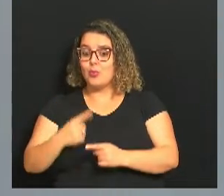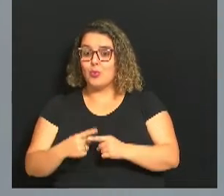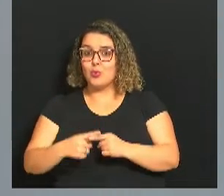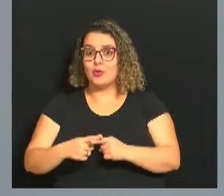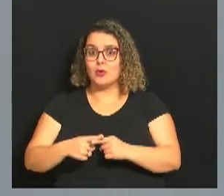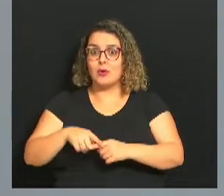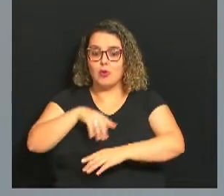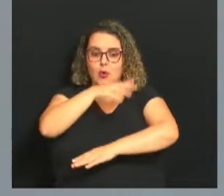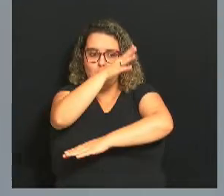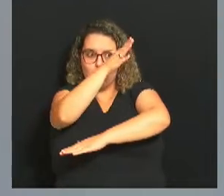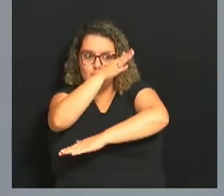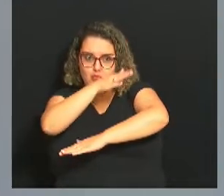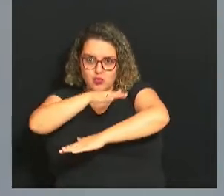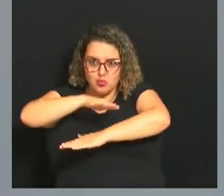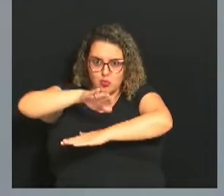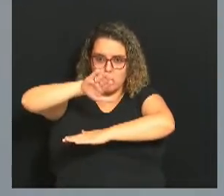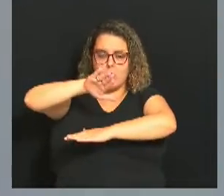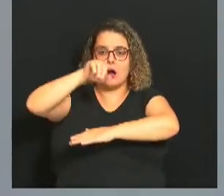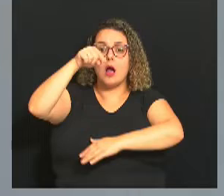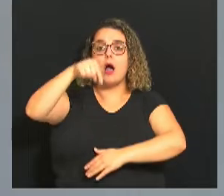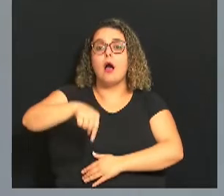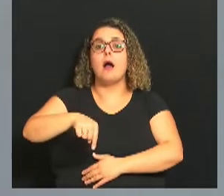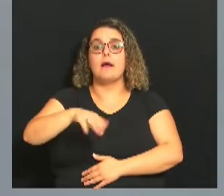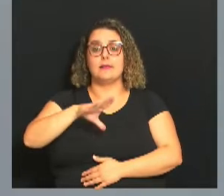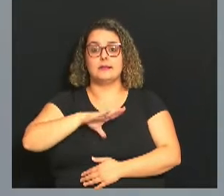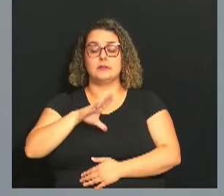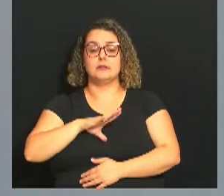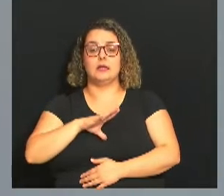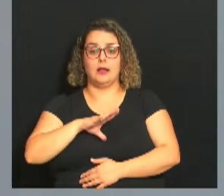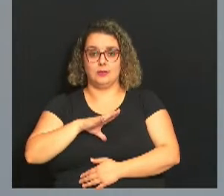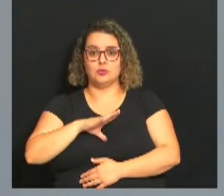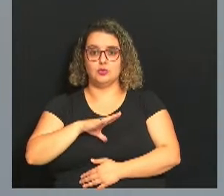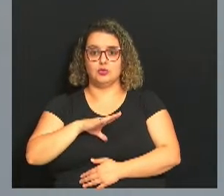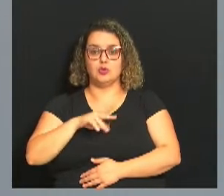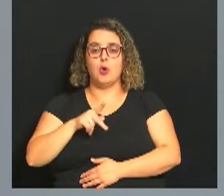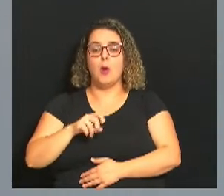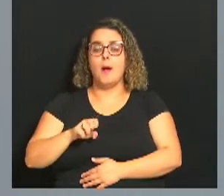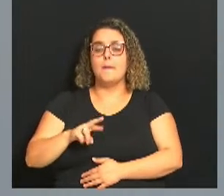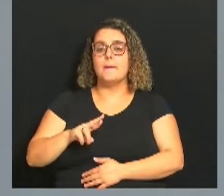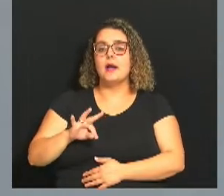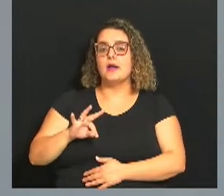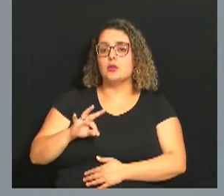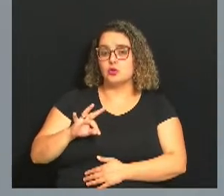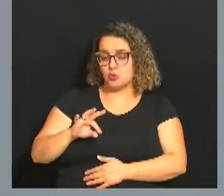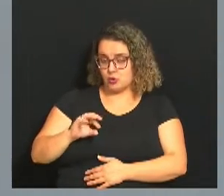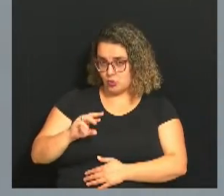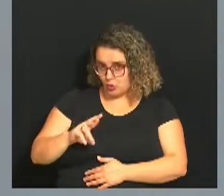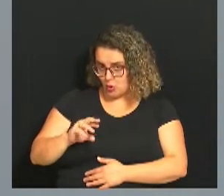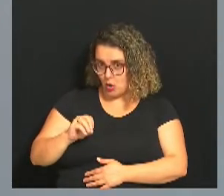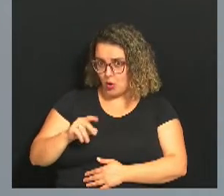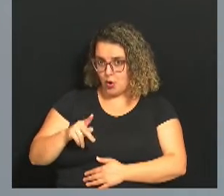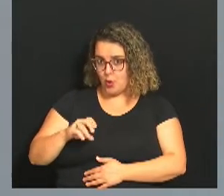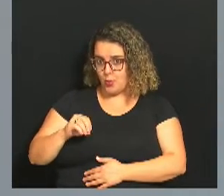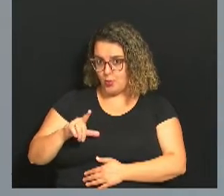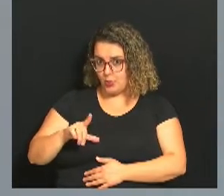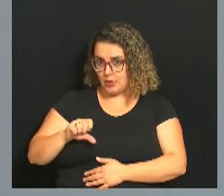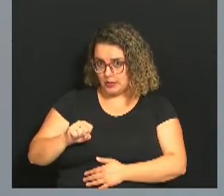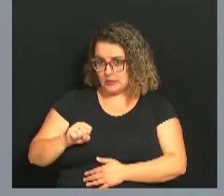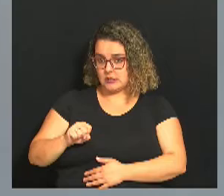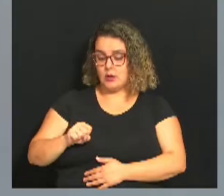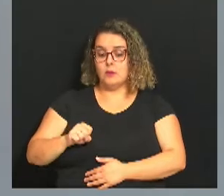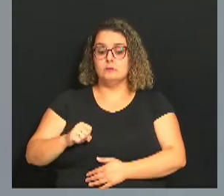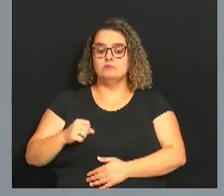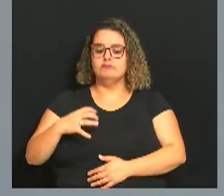aplainado. Então, aqui no caso de Petrópolis, a gente tem dois agravantes. O primeiro é o seguinte: as condições físicas